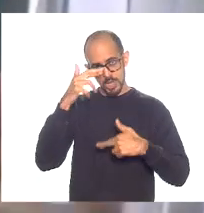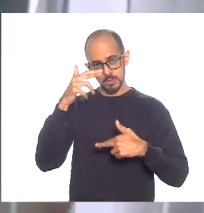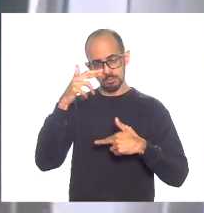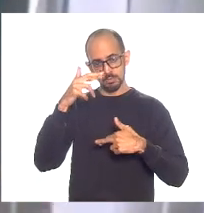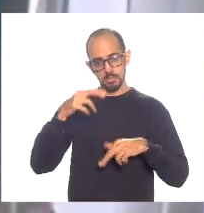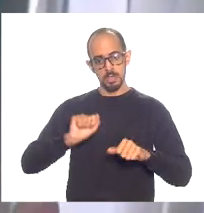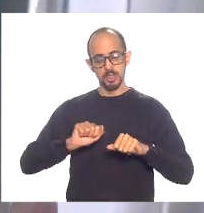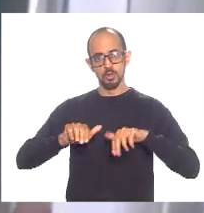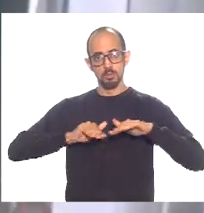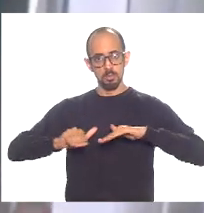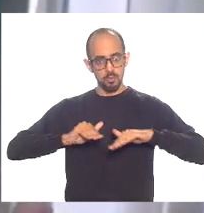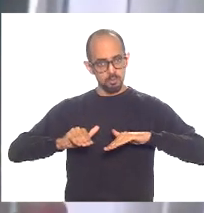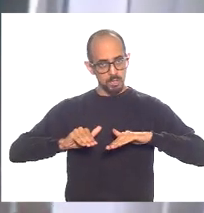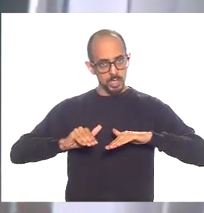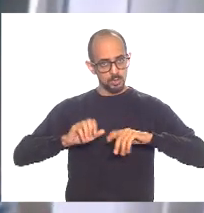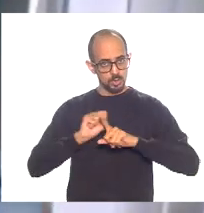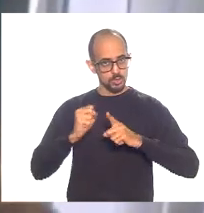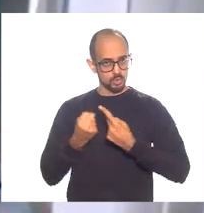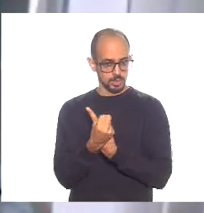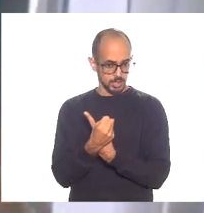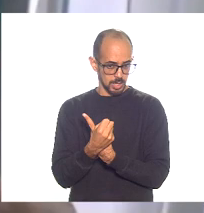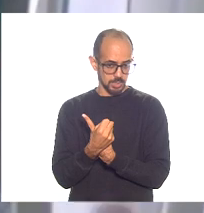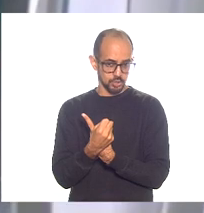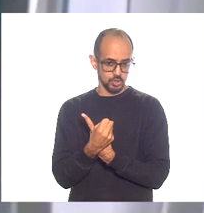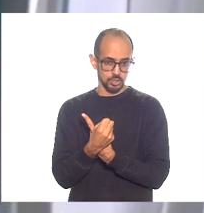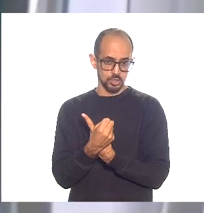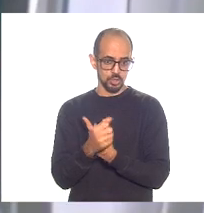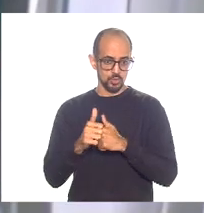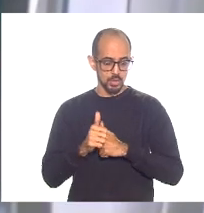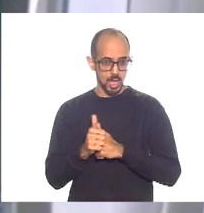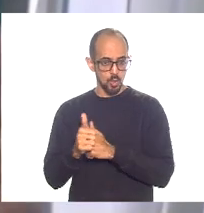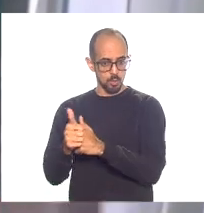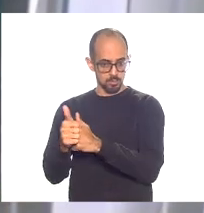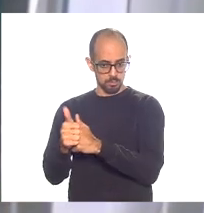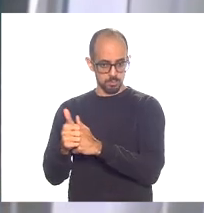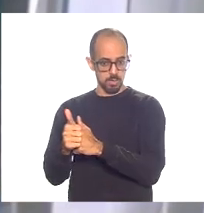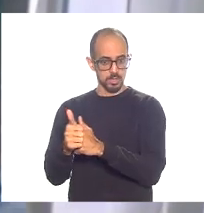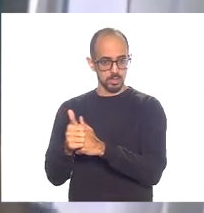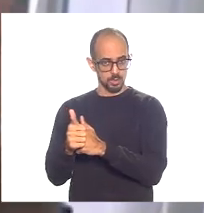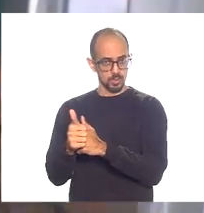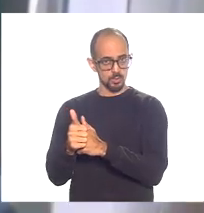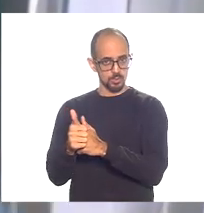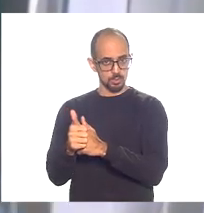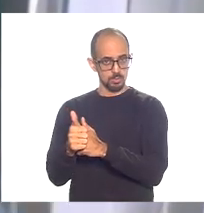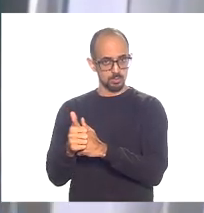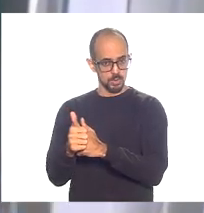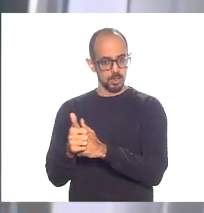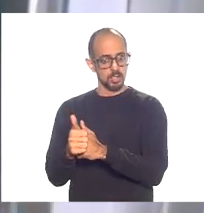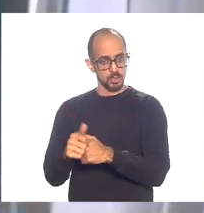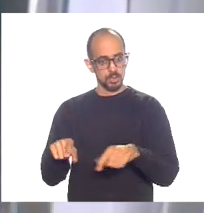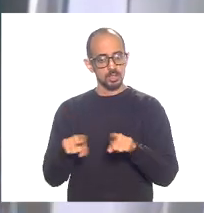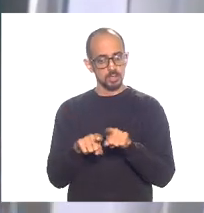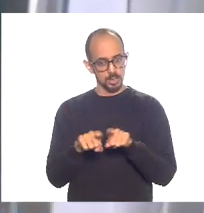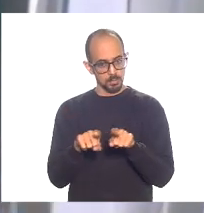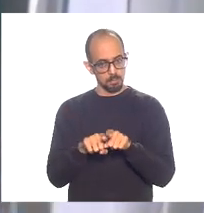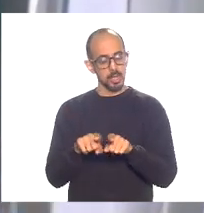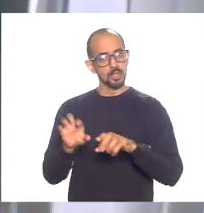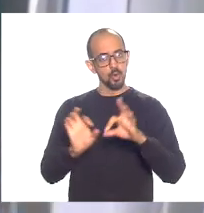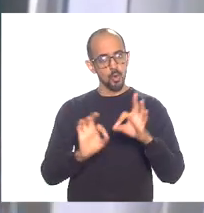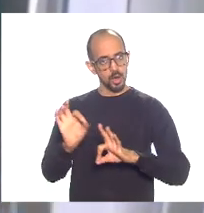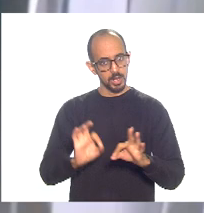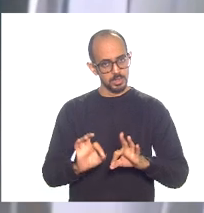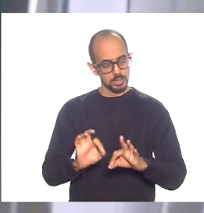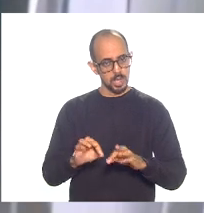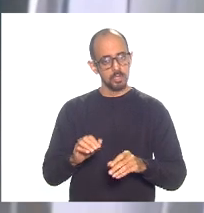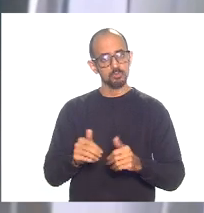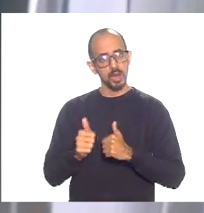da sociedade, não é, deputada Marta Rocha? A sociedade que nos acompanha, os coletivos que nos acompanham, que estão também organizados para